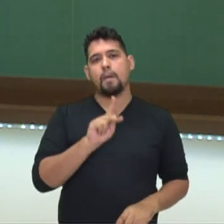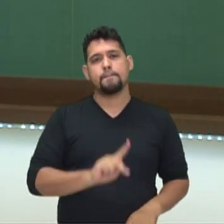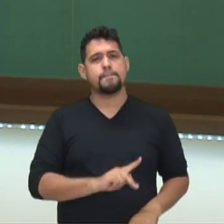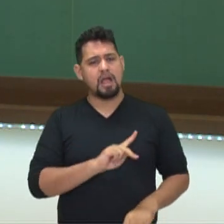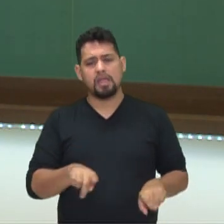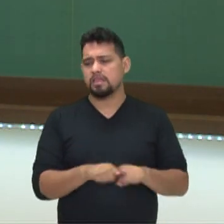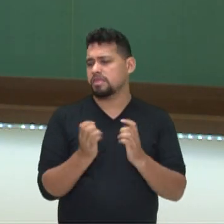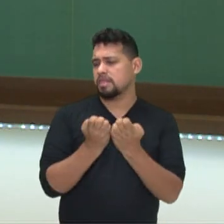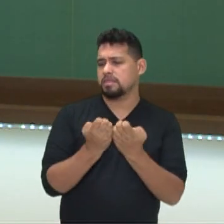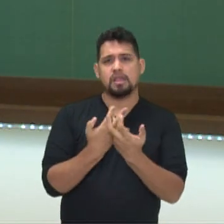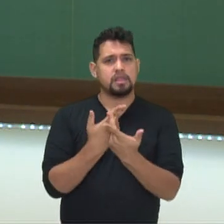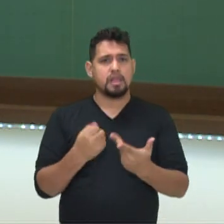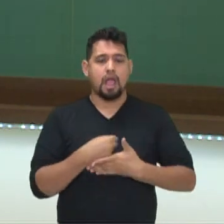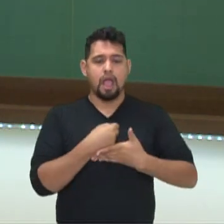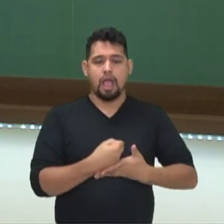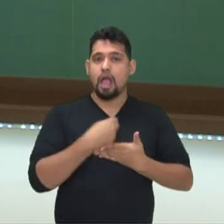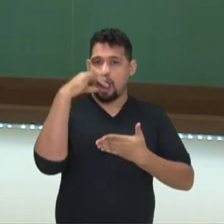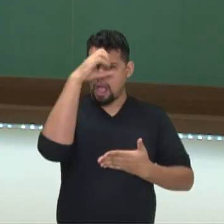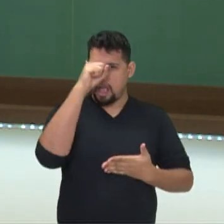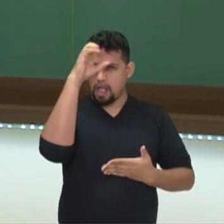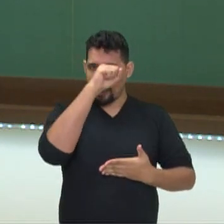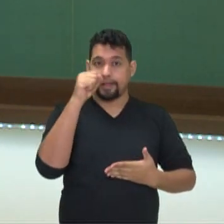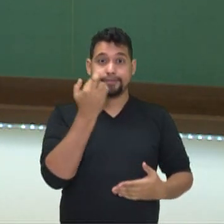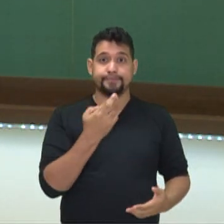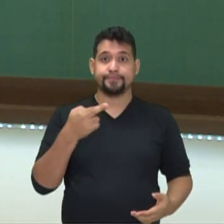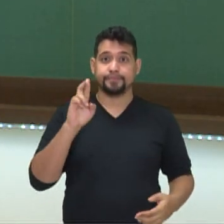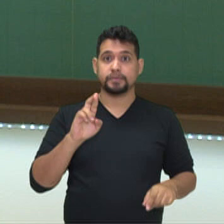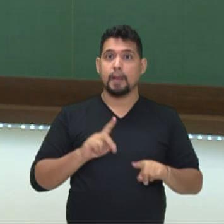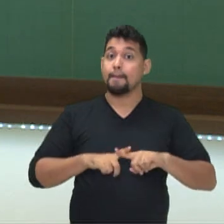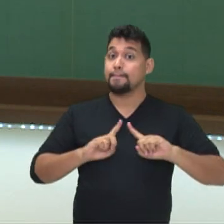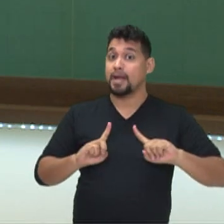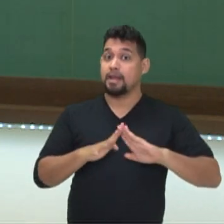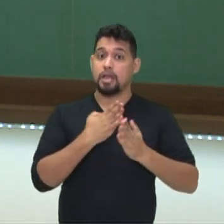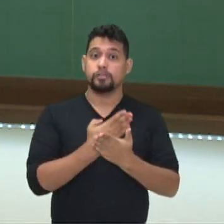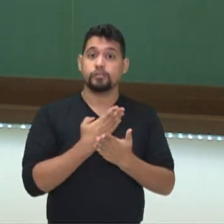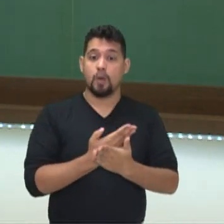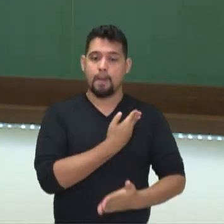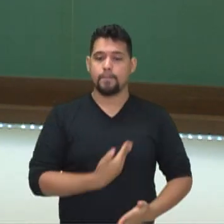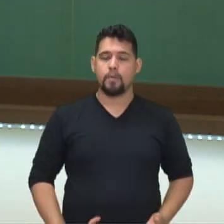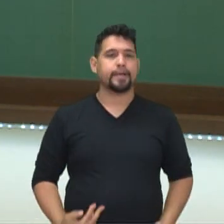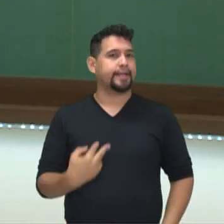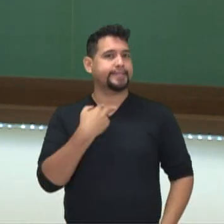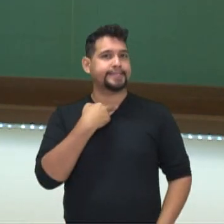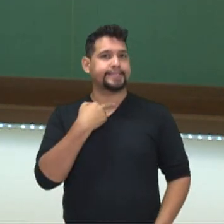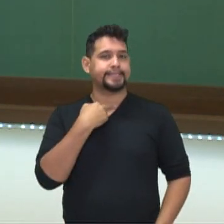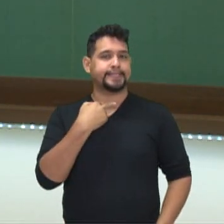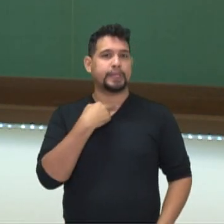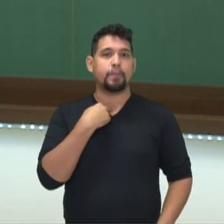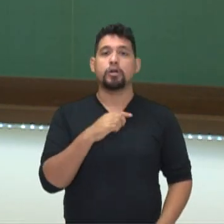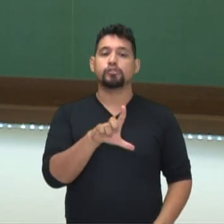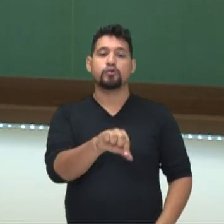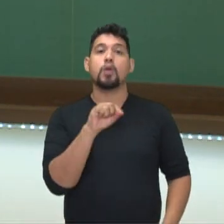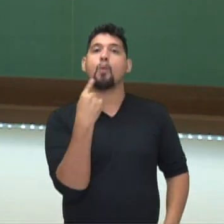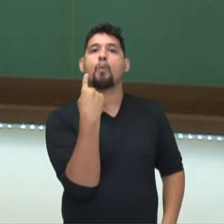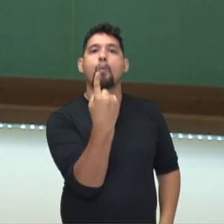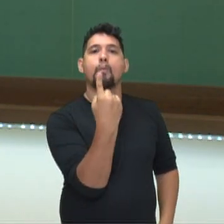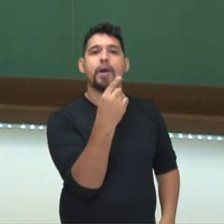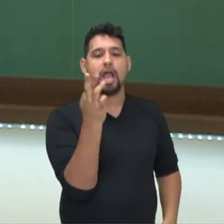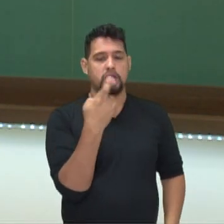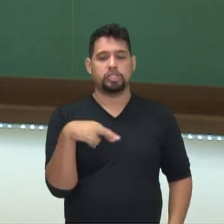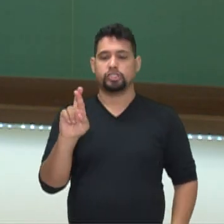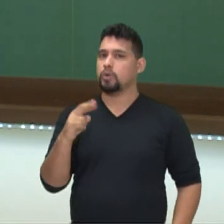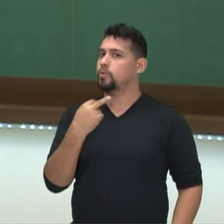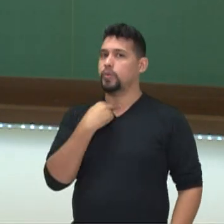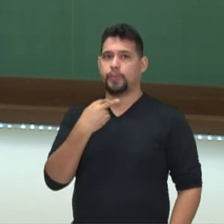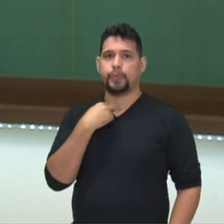doutrinadores, evangelistas, enfim, aprenderem a determinada religião. Na escola pública não podemos ter ideologias, nem